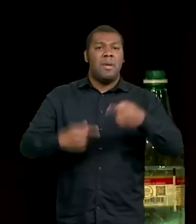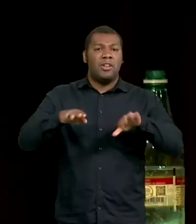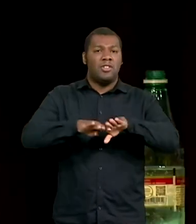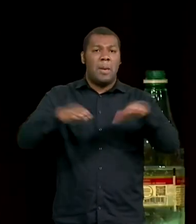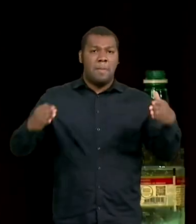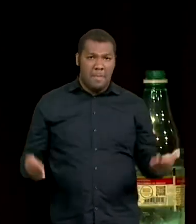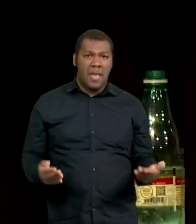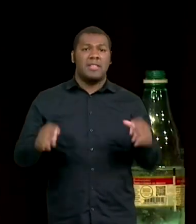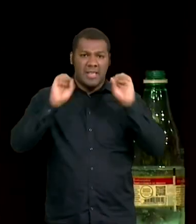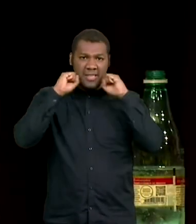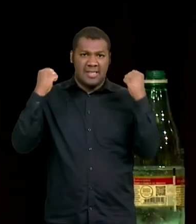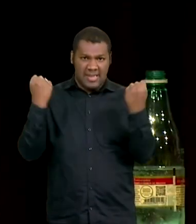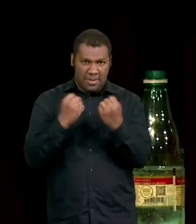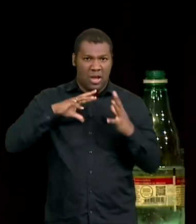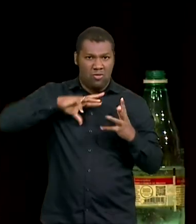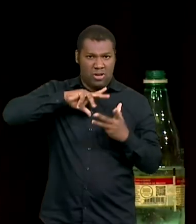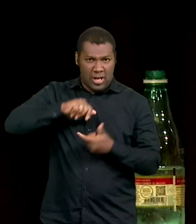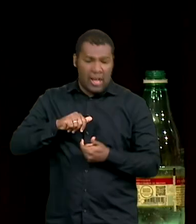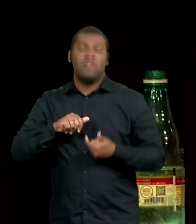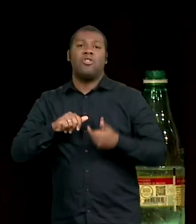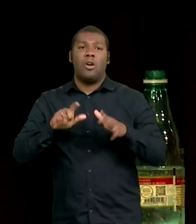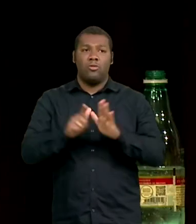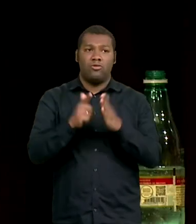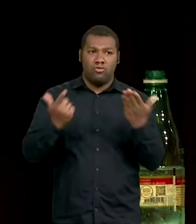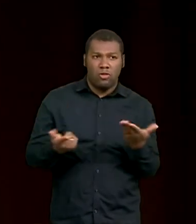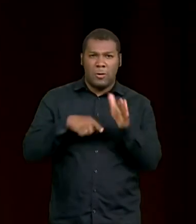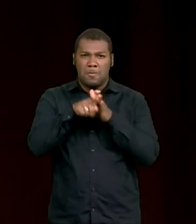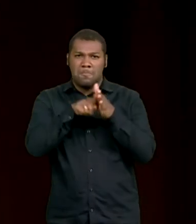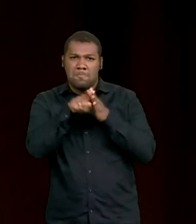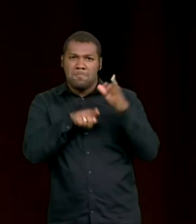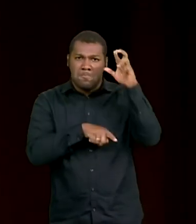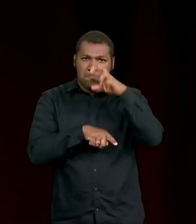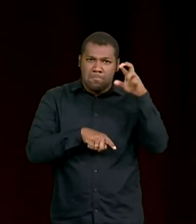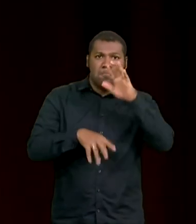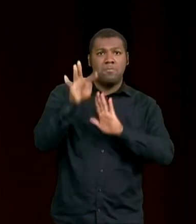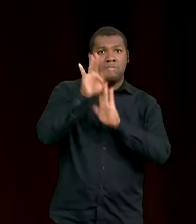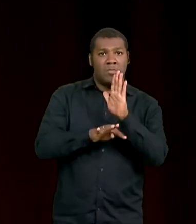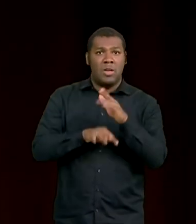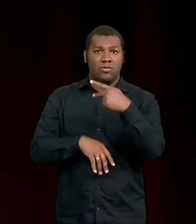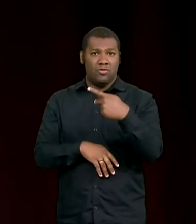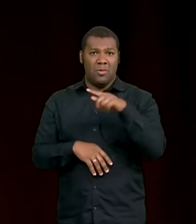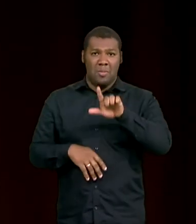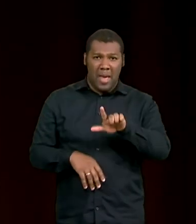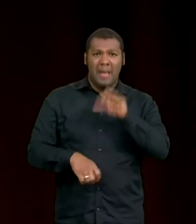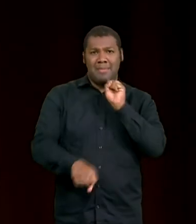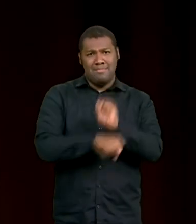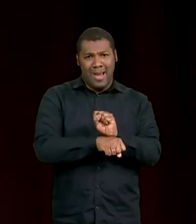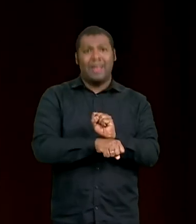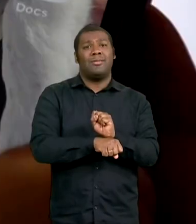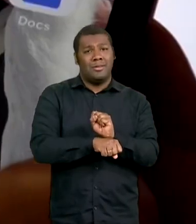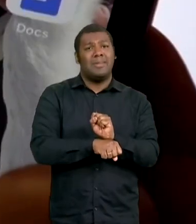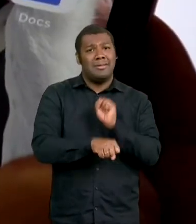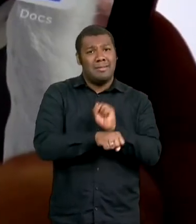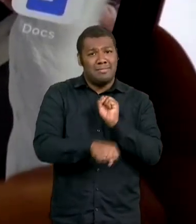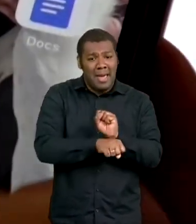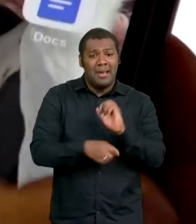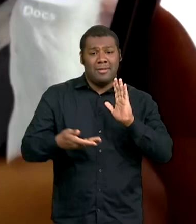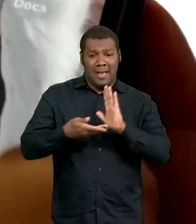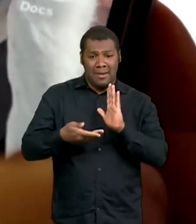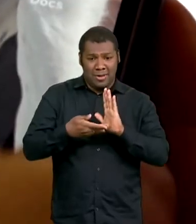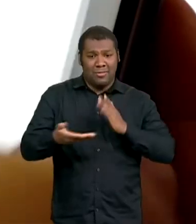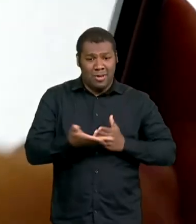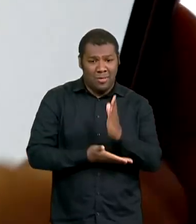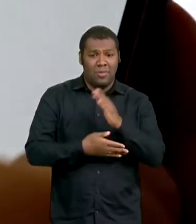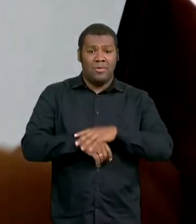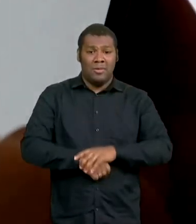Congresso Internacional de Jornalismo Investigativo. O texto do PL está parado na Câmara dos Deputados. Enfrenta a pressão